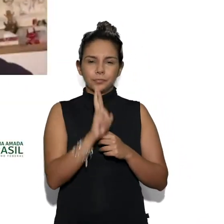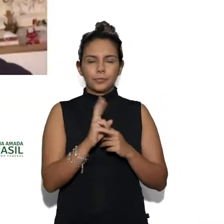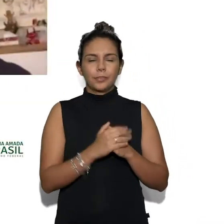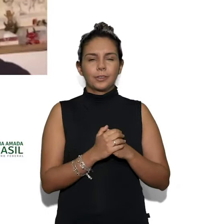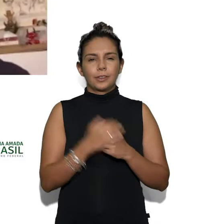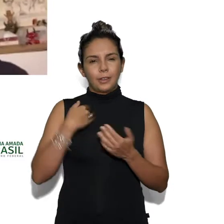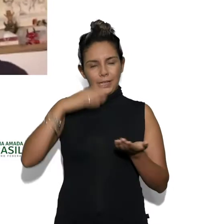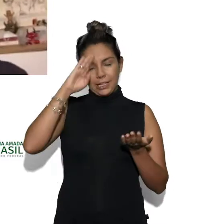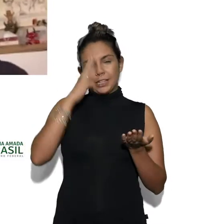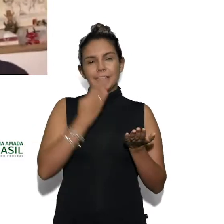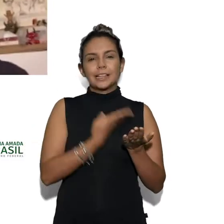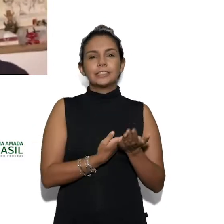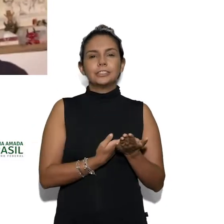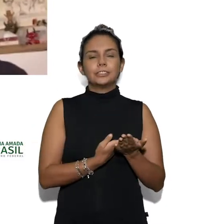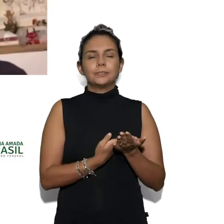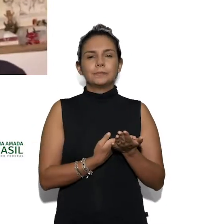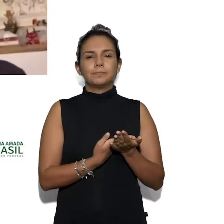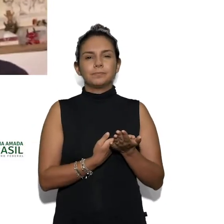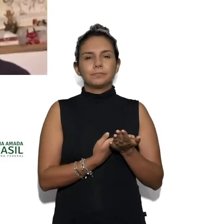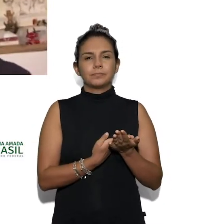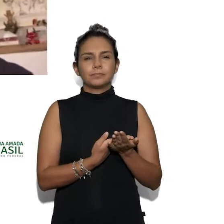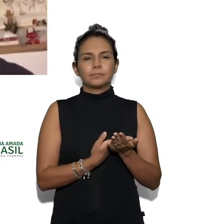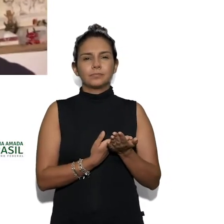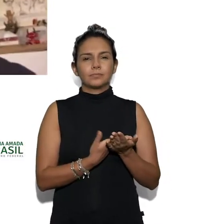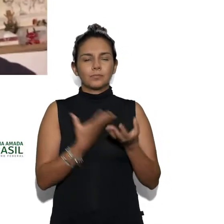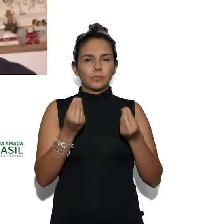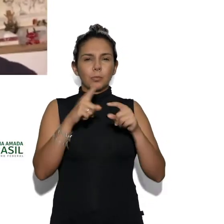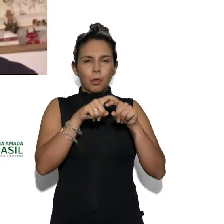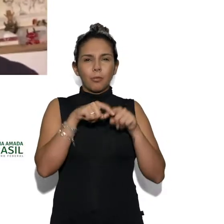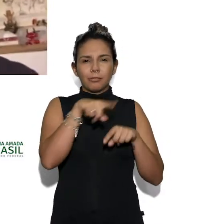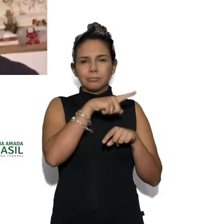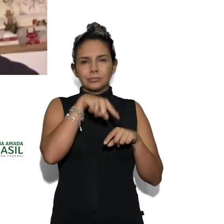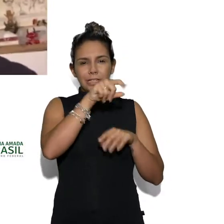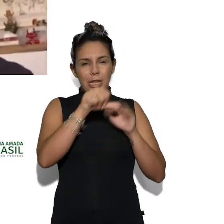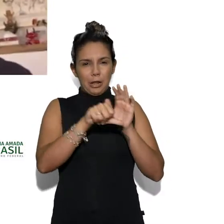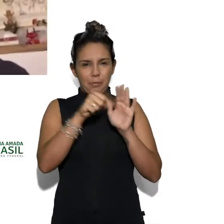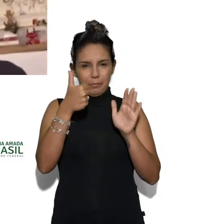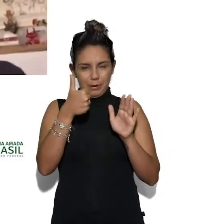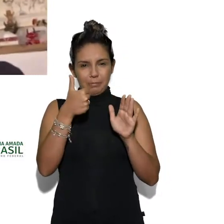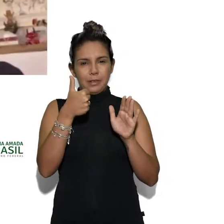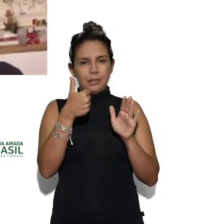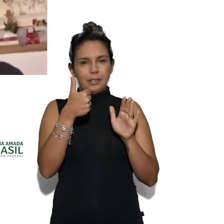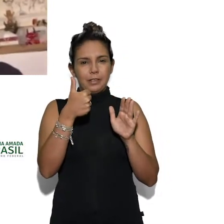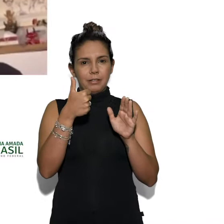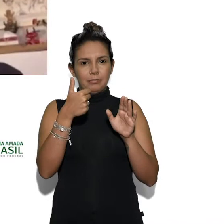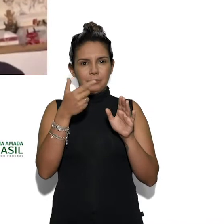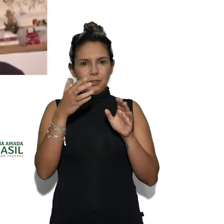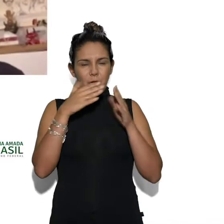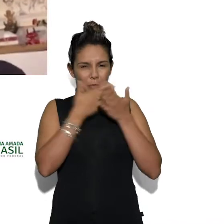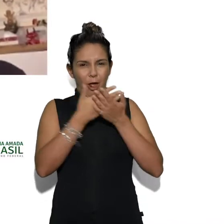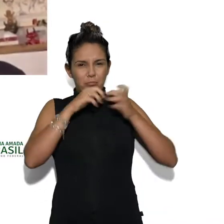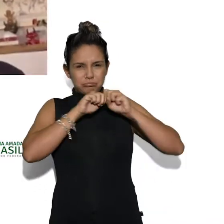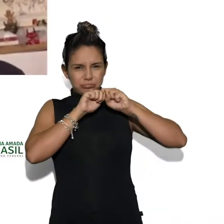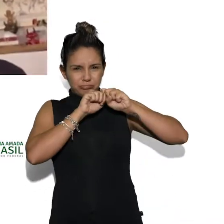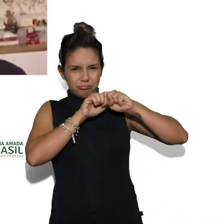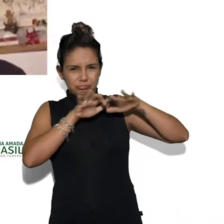Eu creio que, muito por causa desse primeiro embate da pandemia, eu creio